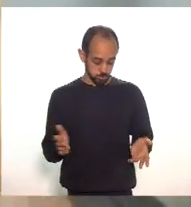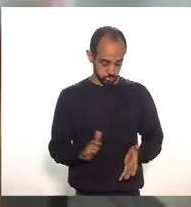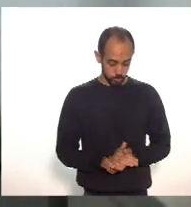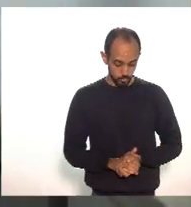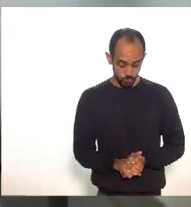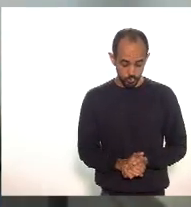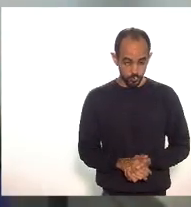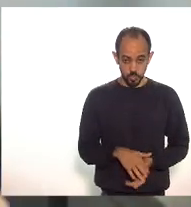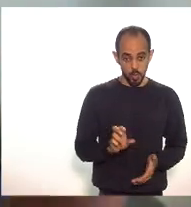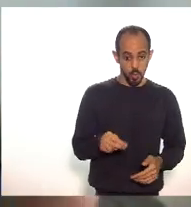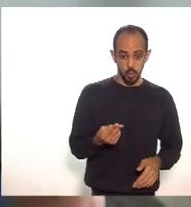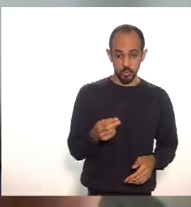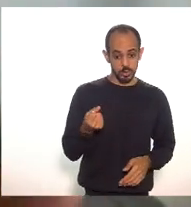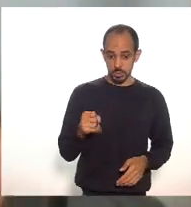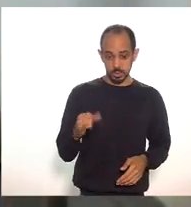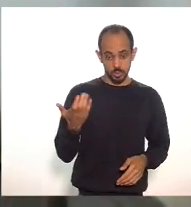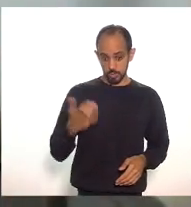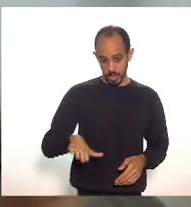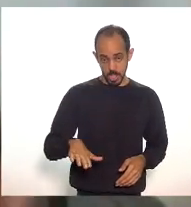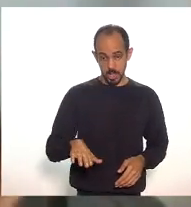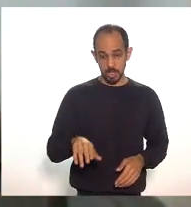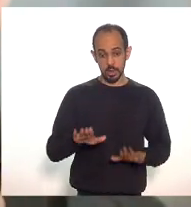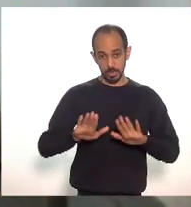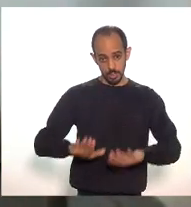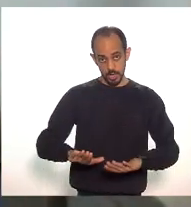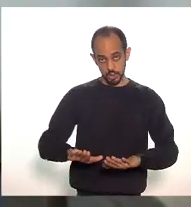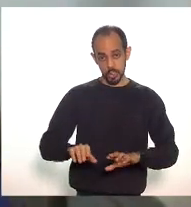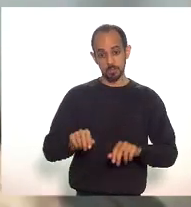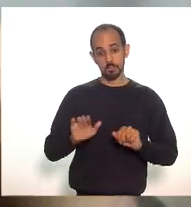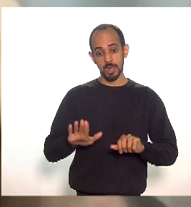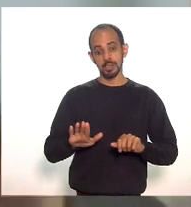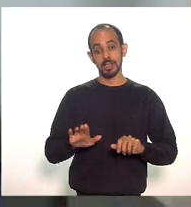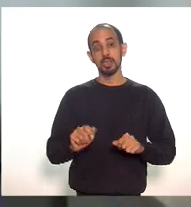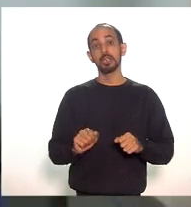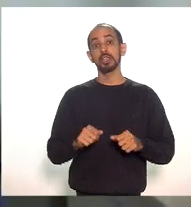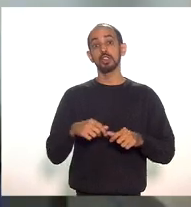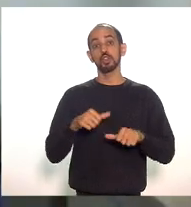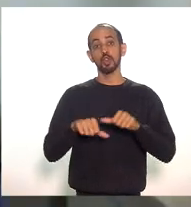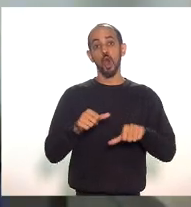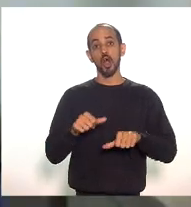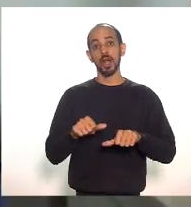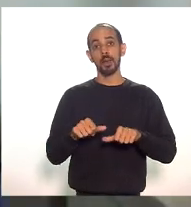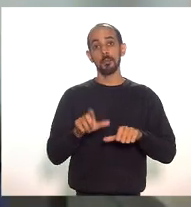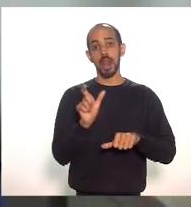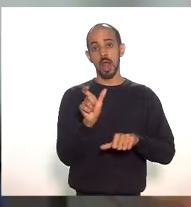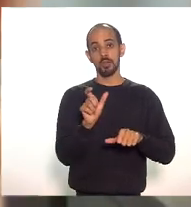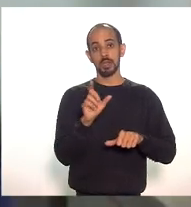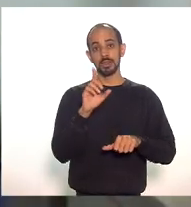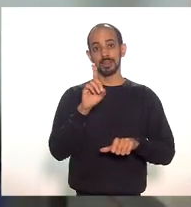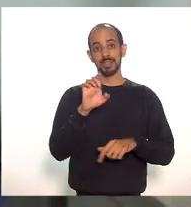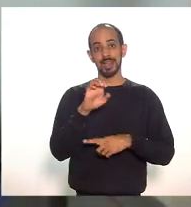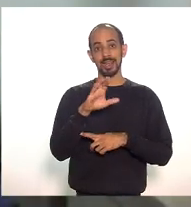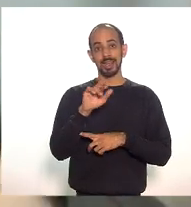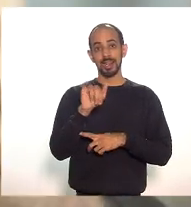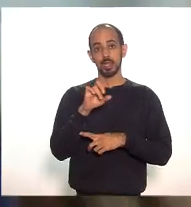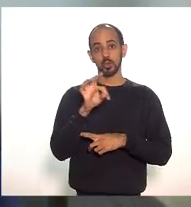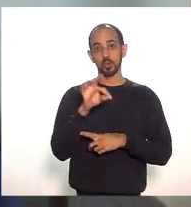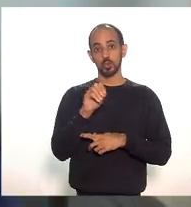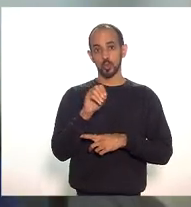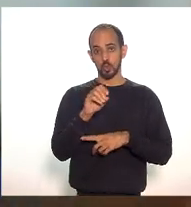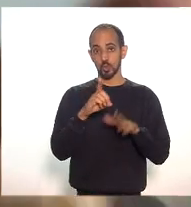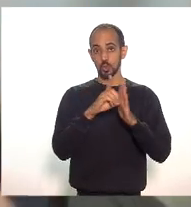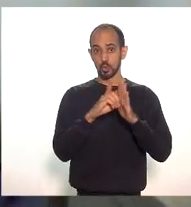não quisesse me deixa só tem que troca a palavra decreto' por aquilo